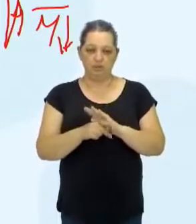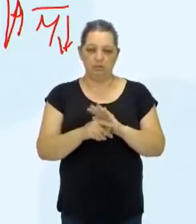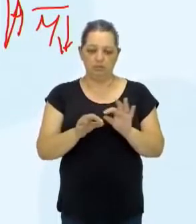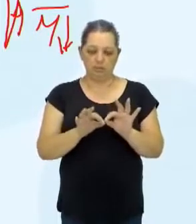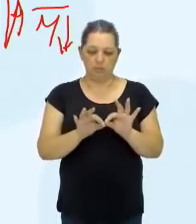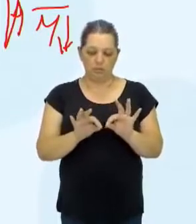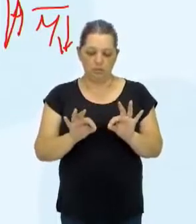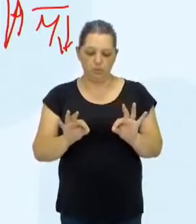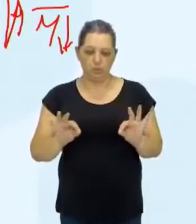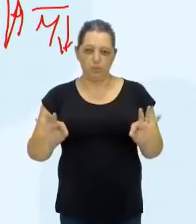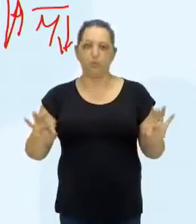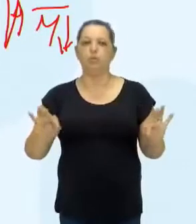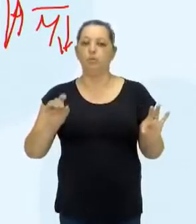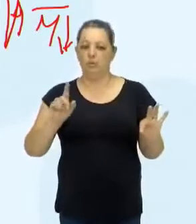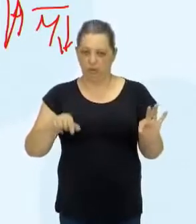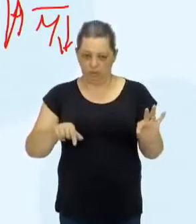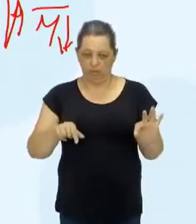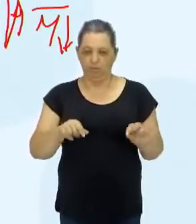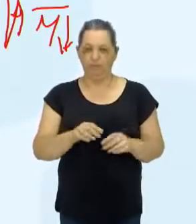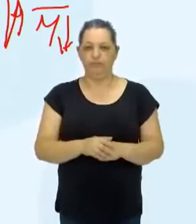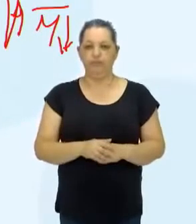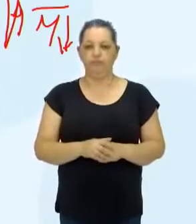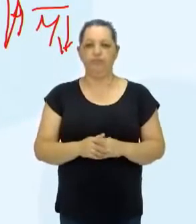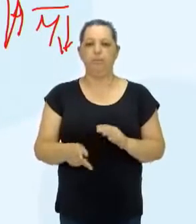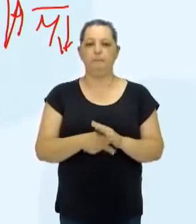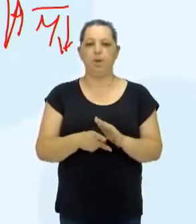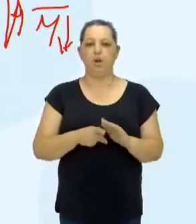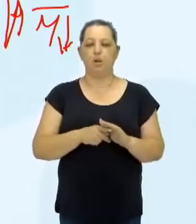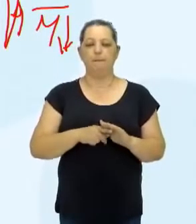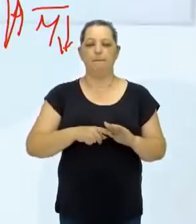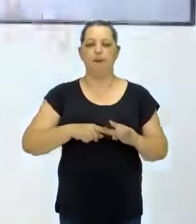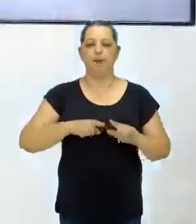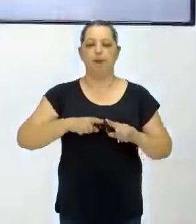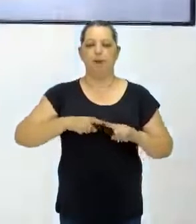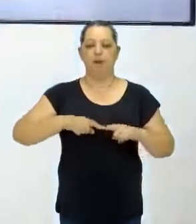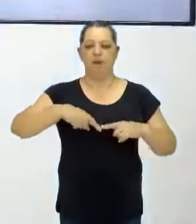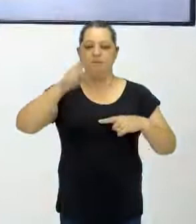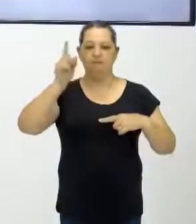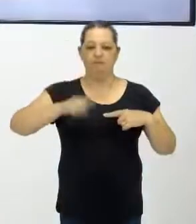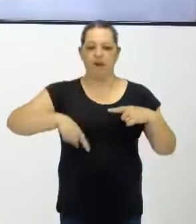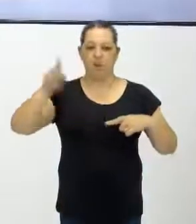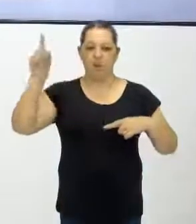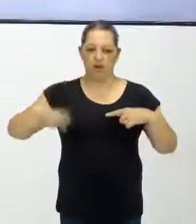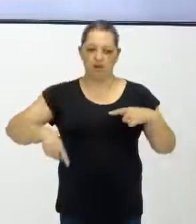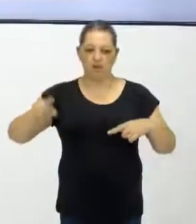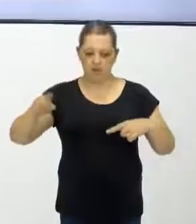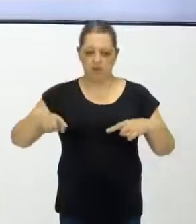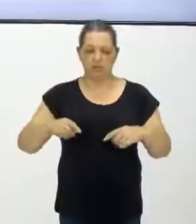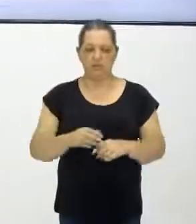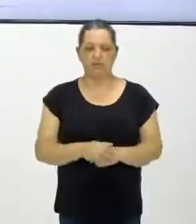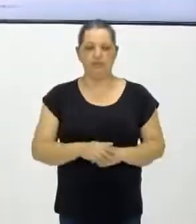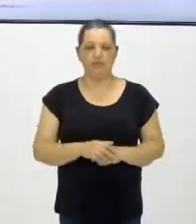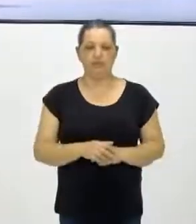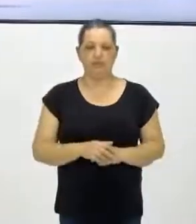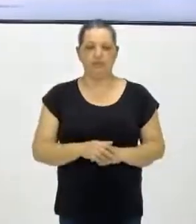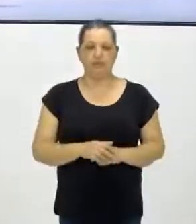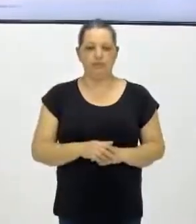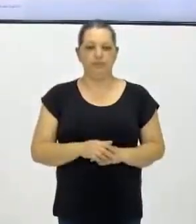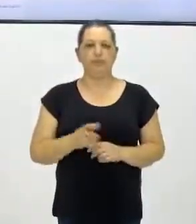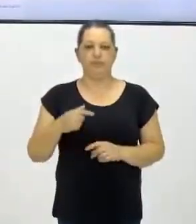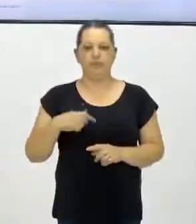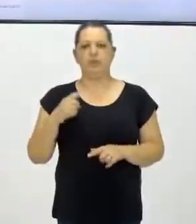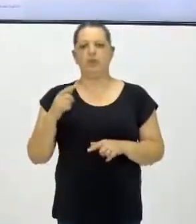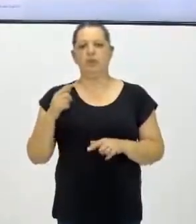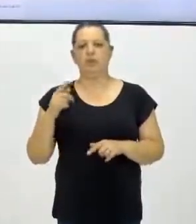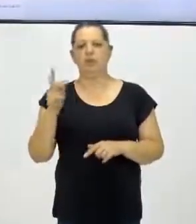comprimento do fio, você também varia a frequência. Certinho, pessoal? E mostra um pouquinho essa equação. Dá para os nossos professores trabalhar com os